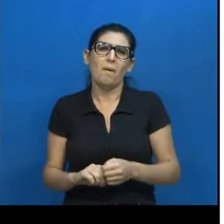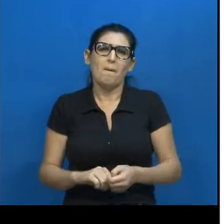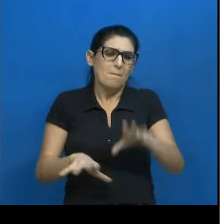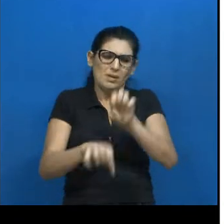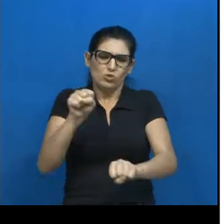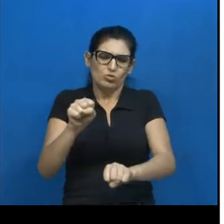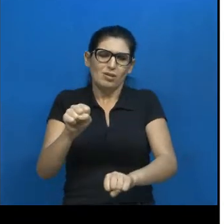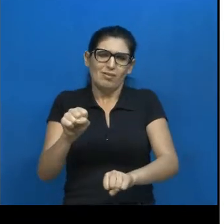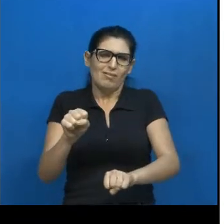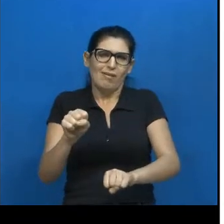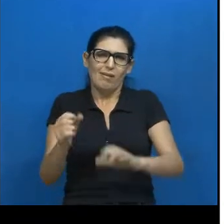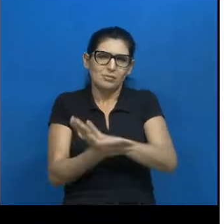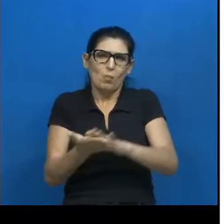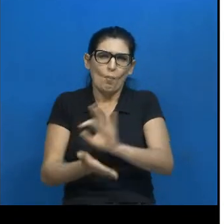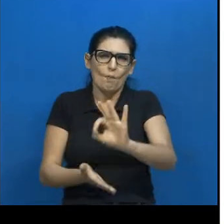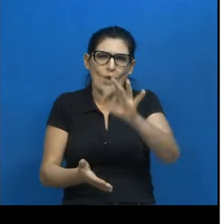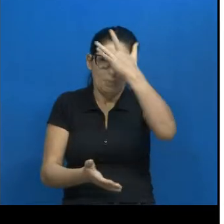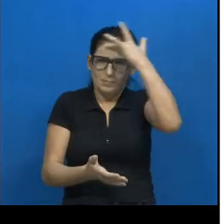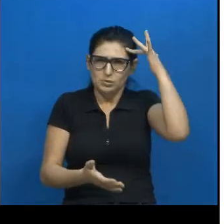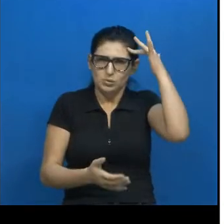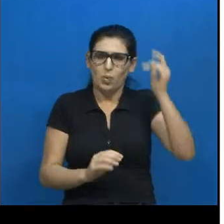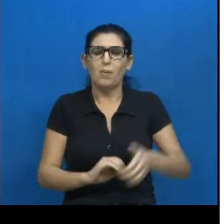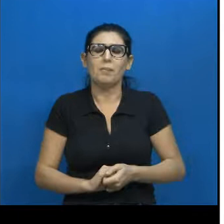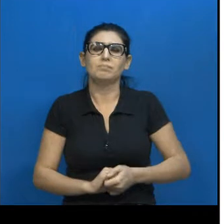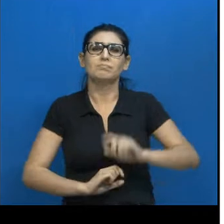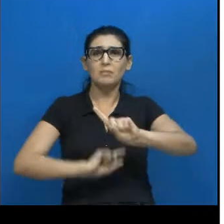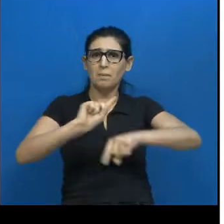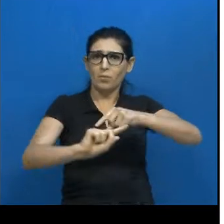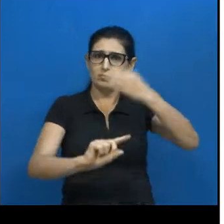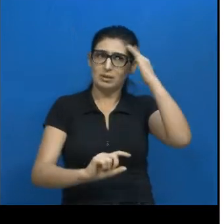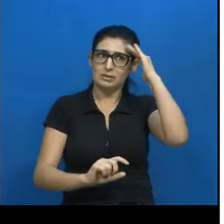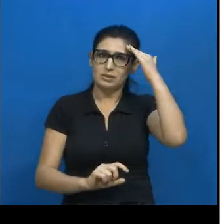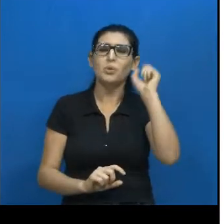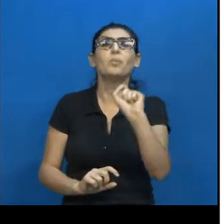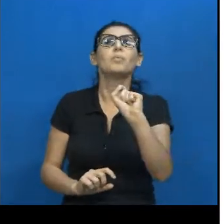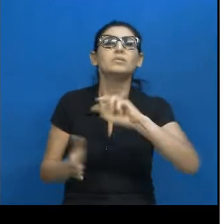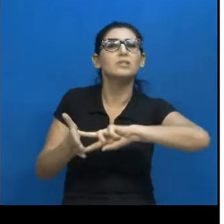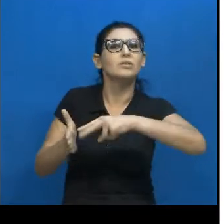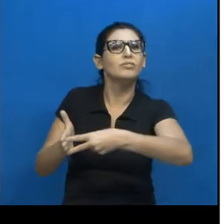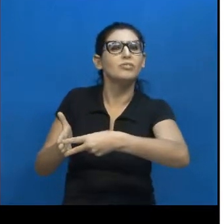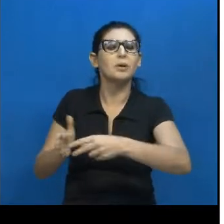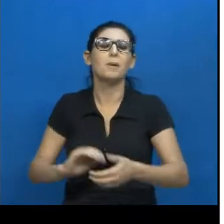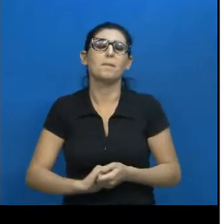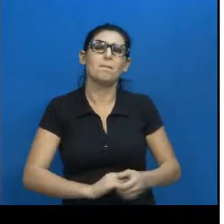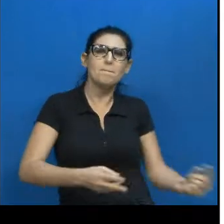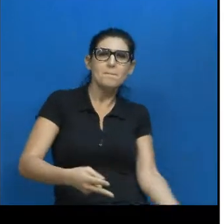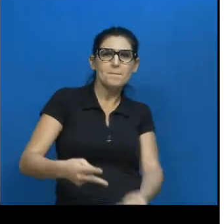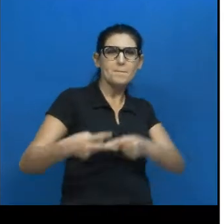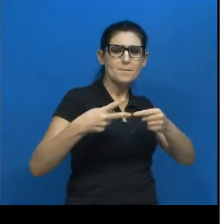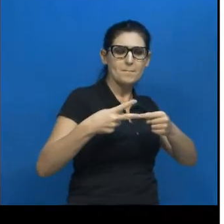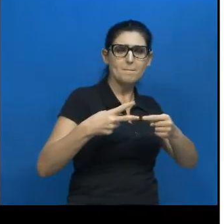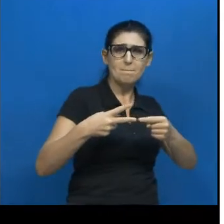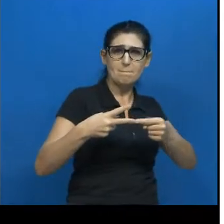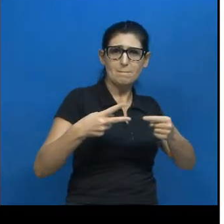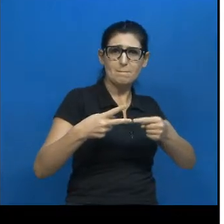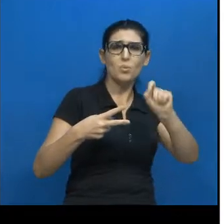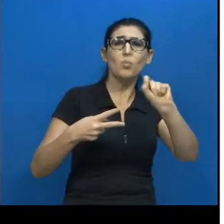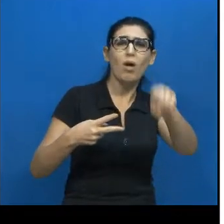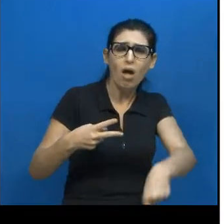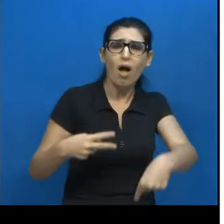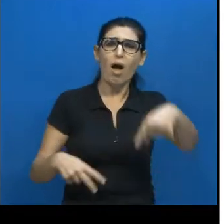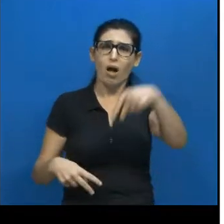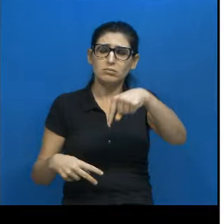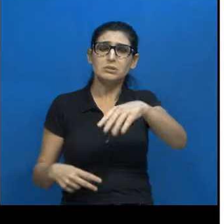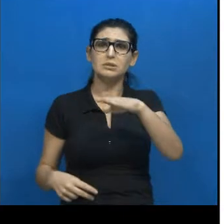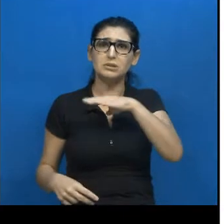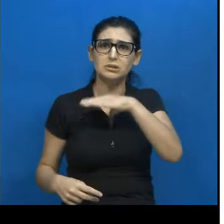passageiro. Tá? Mais para frente vocês vão entender o que é isso. E a segunda fase, o que é a segunda fase? A nossa cidade